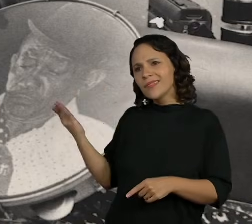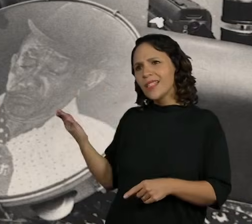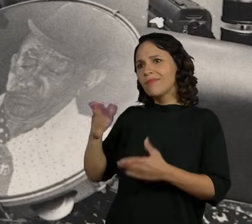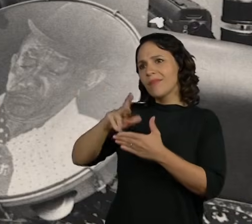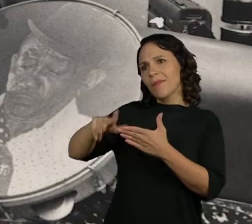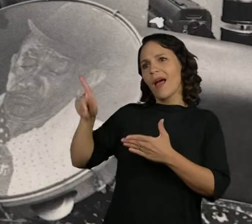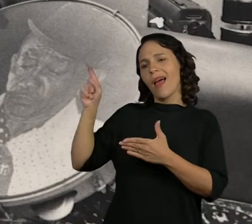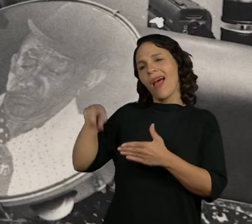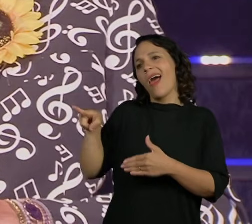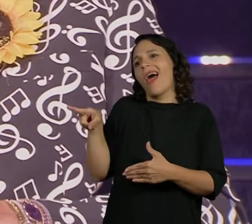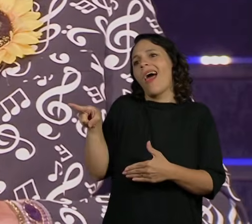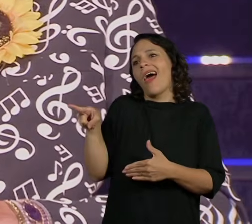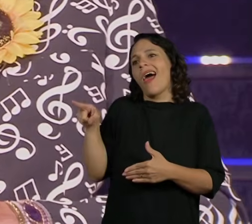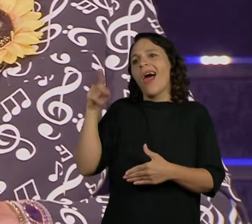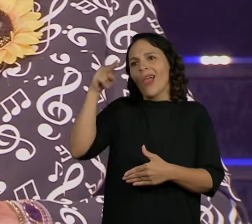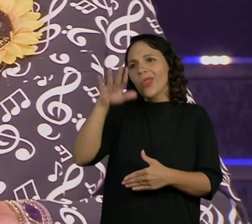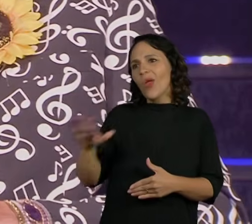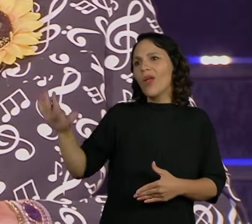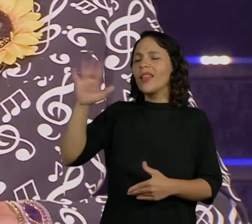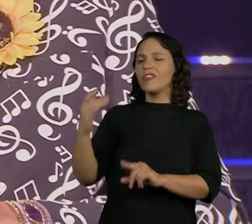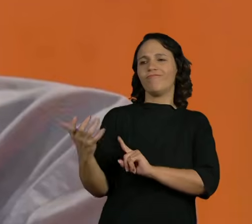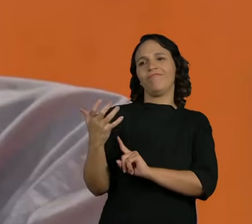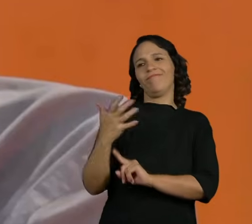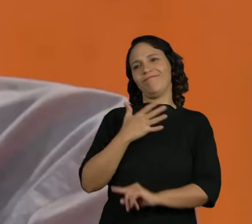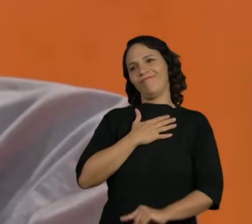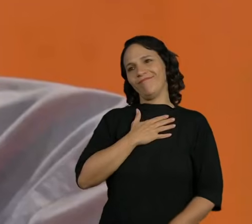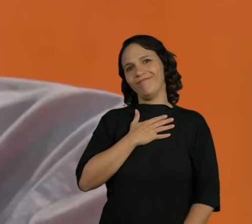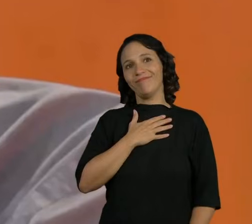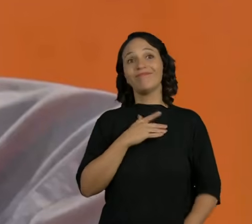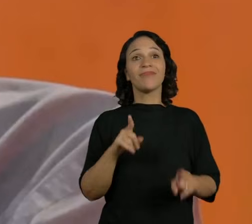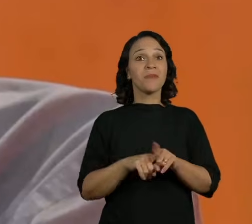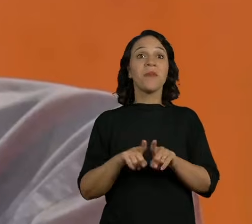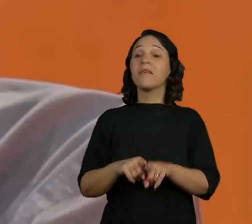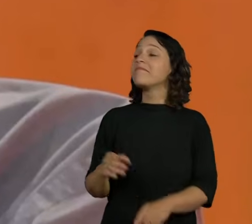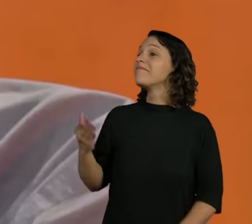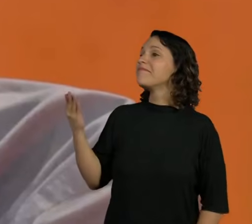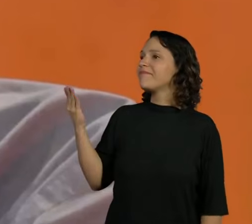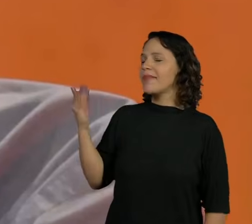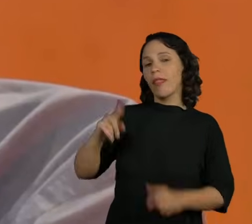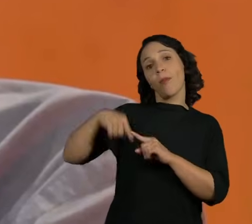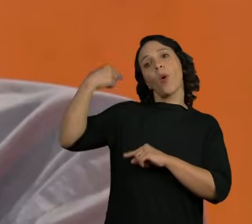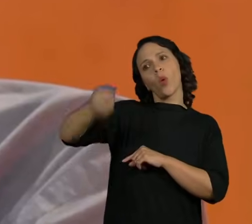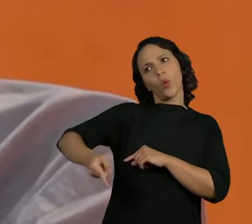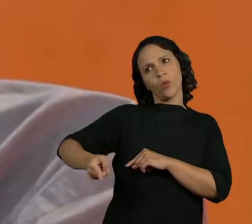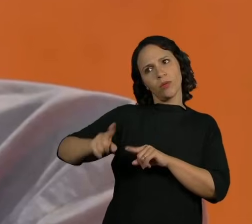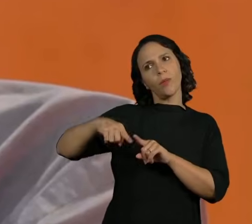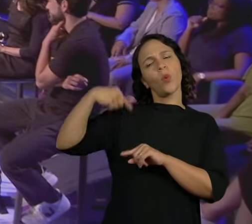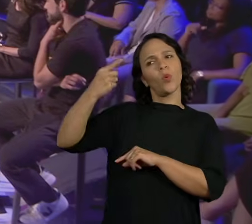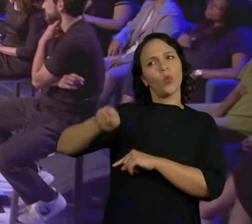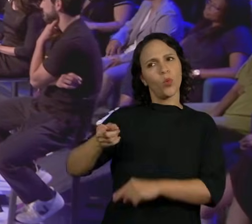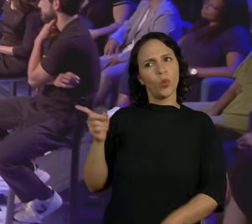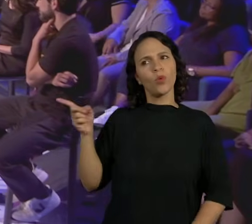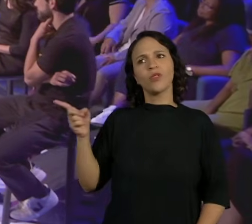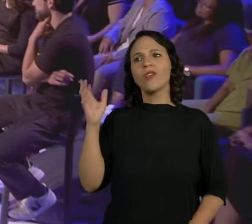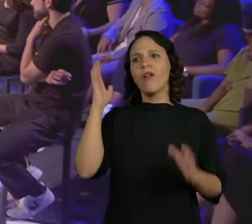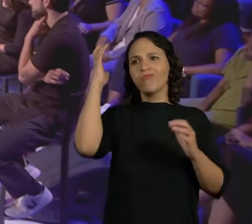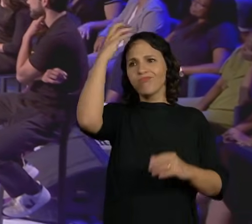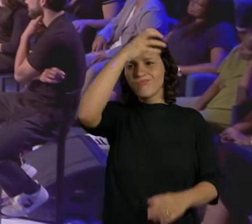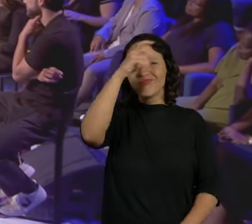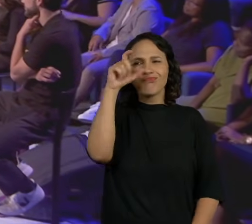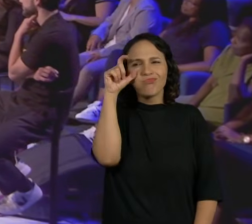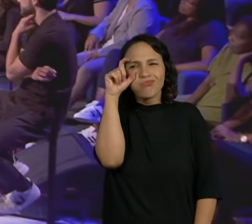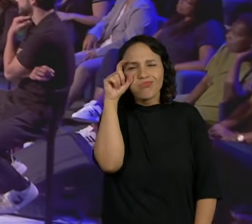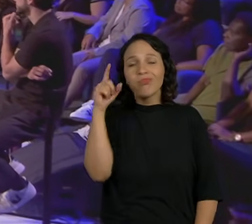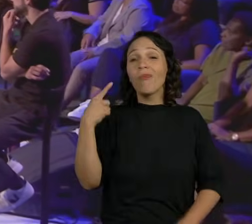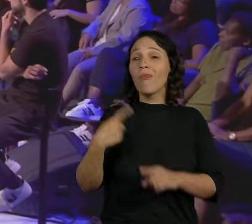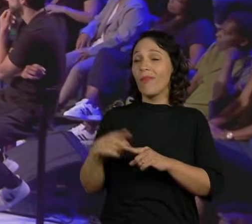Marinês, de Jacques do Pandeiro. Esse pessoal todo me influenciou bastante. Reginaldo Rossi, né? Reginaldo foi depois, né? Reginaldo já foi assim... Que